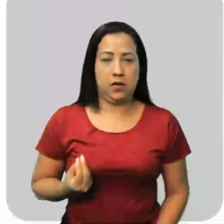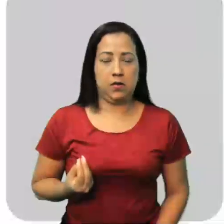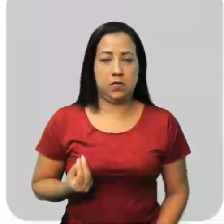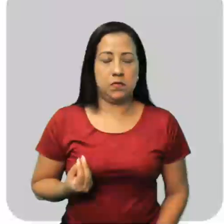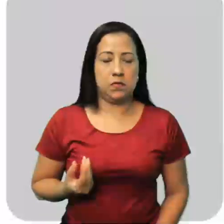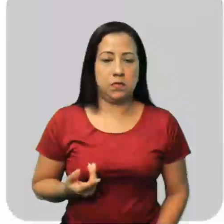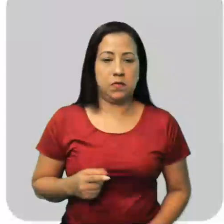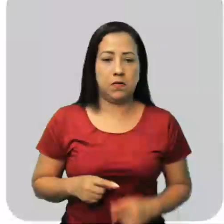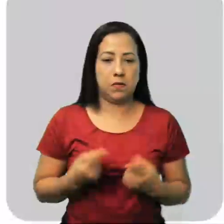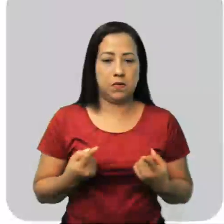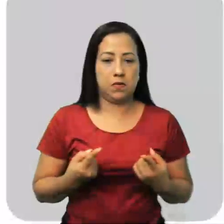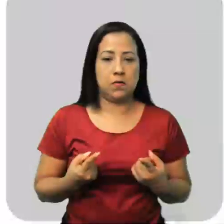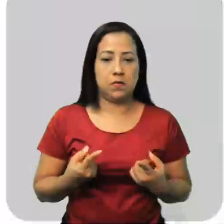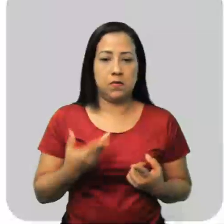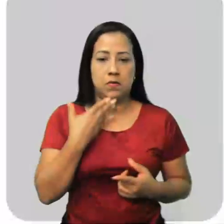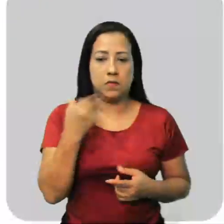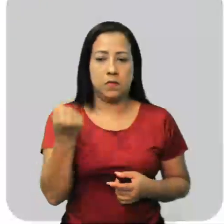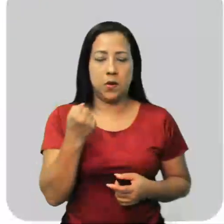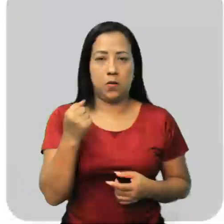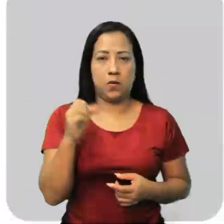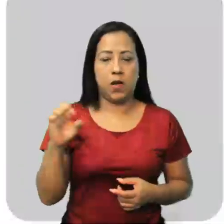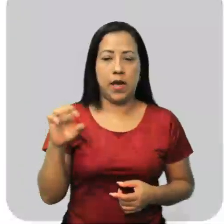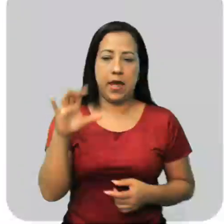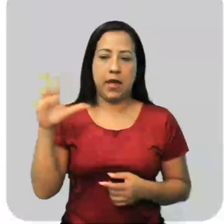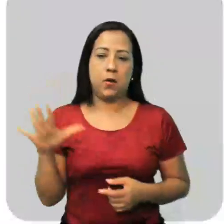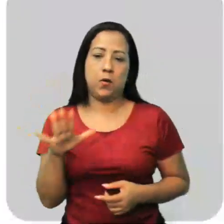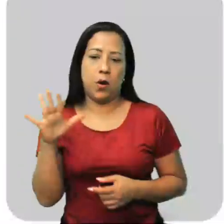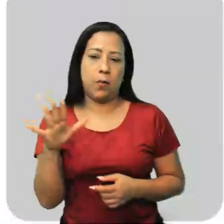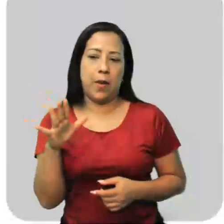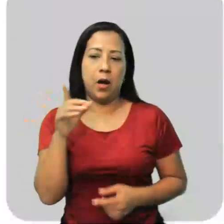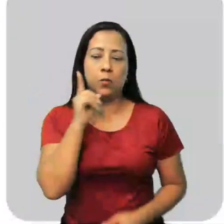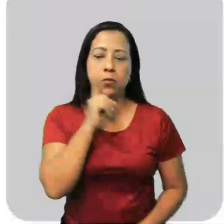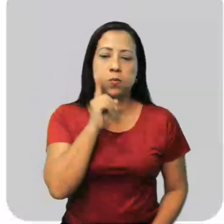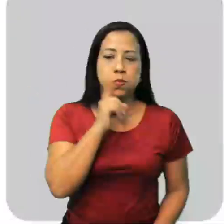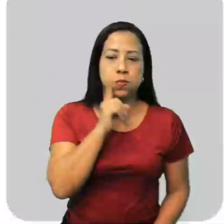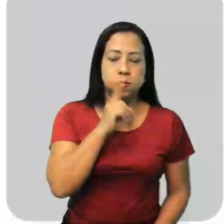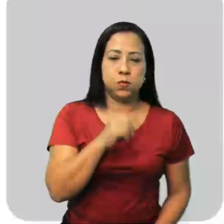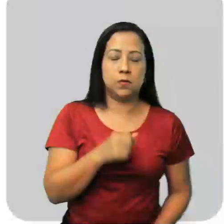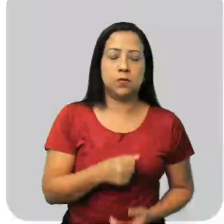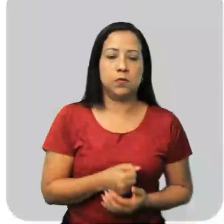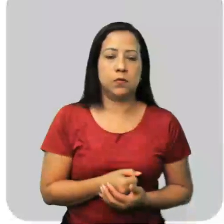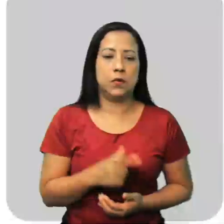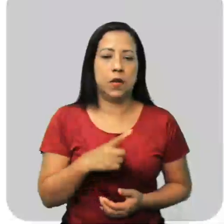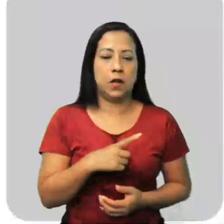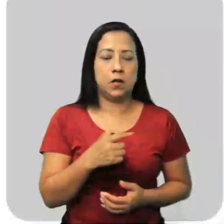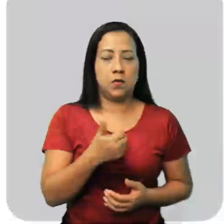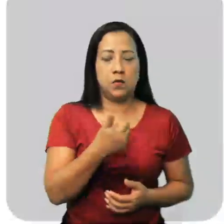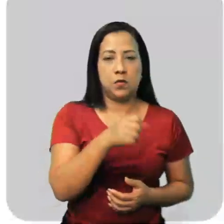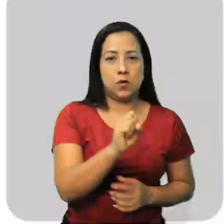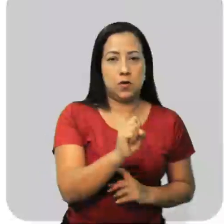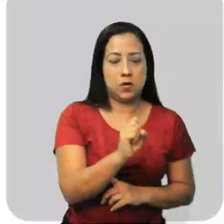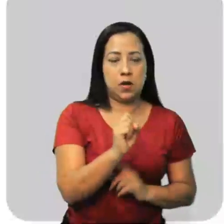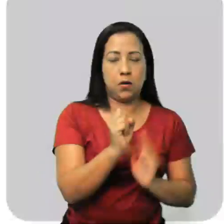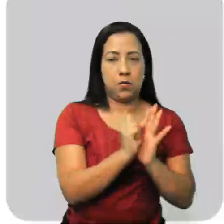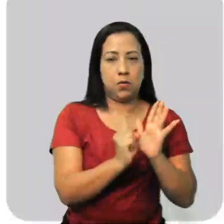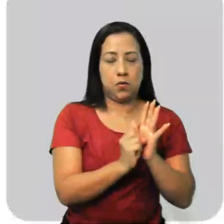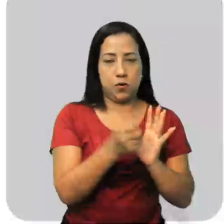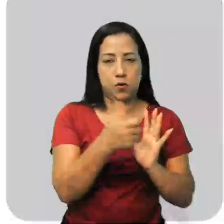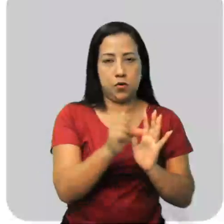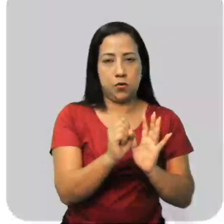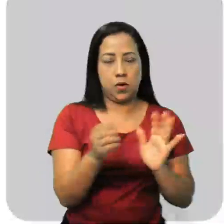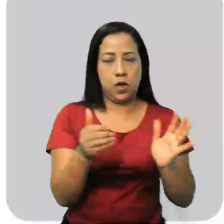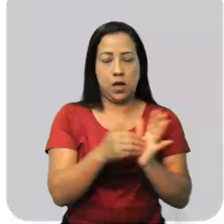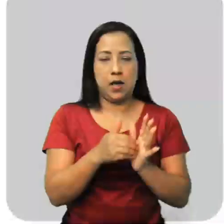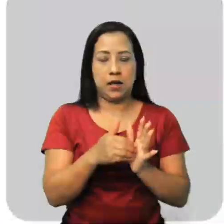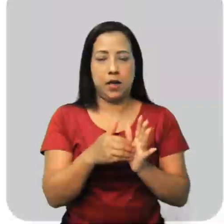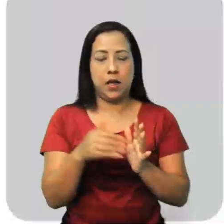para os Estados Unidos, a segunda fase, ó, século XVIII até o final do século XIX, crescimento rápido. Por que o crescimento foi